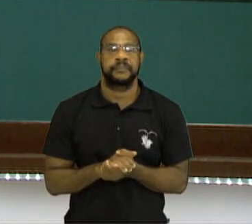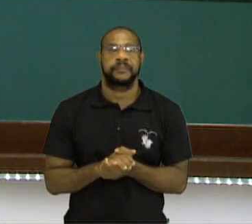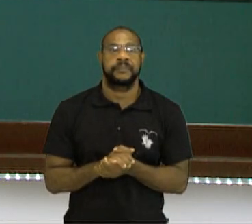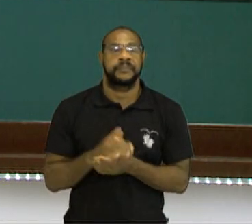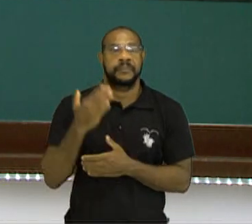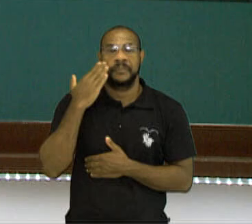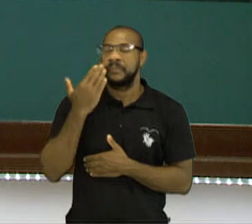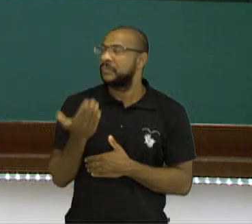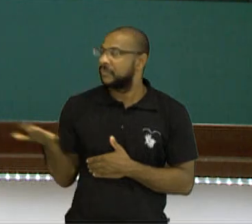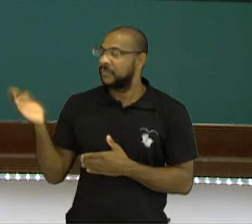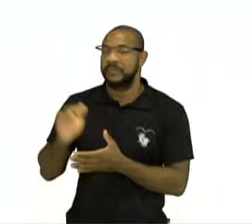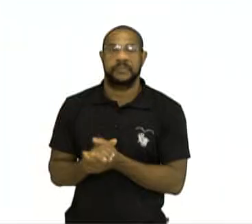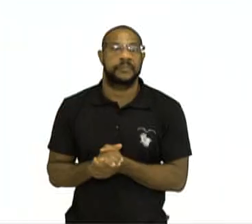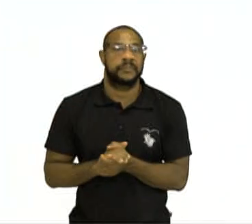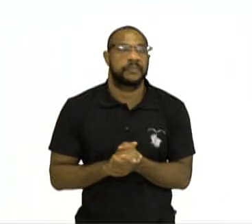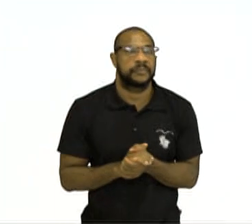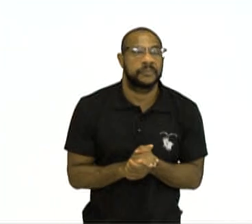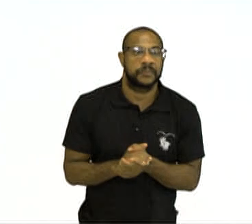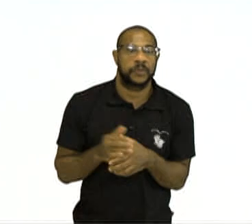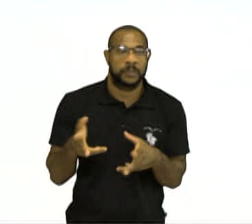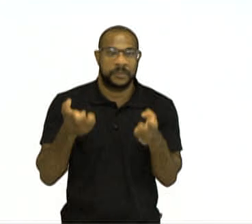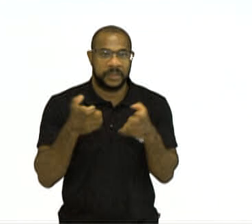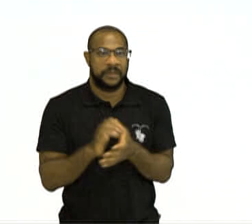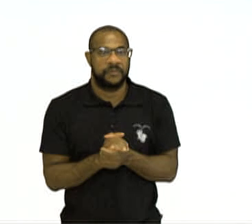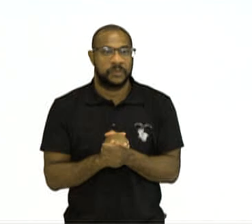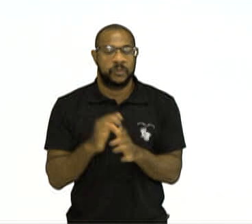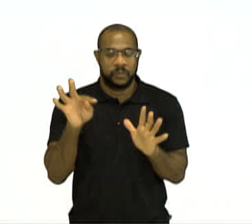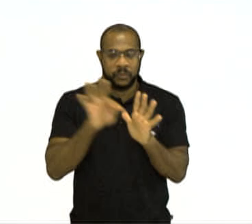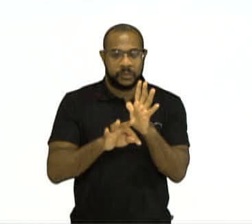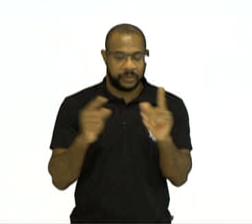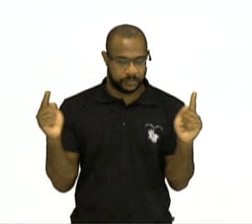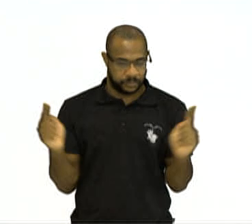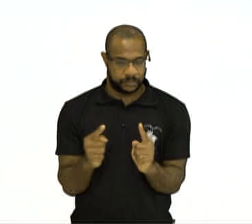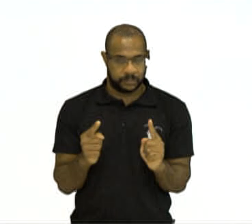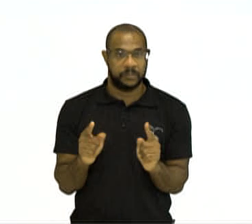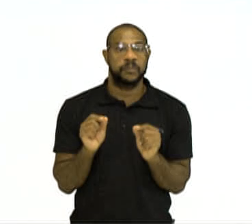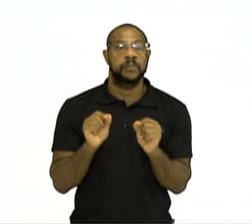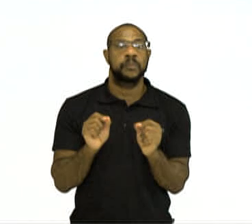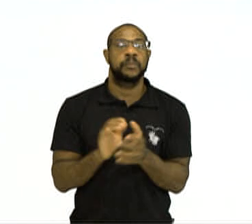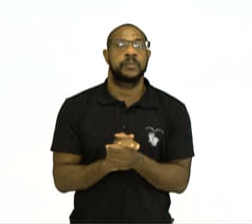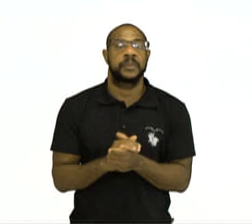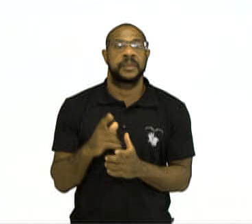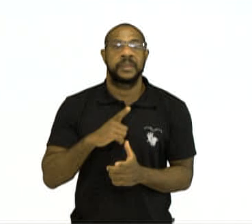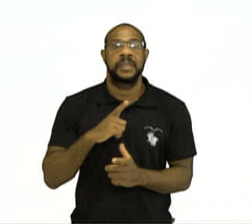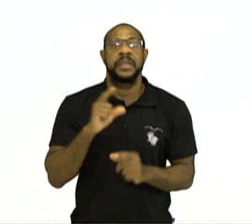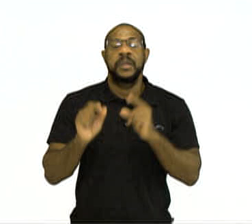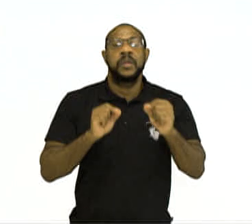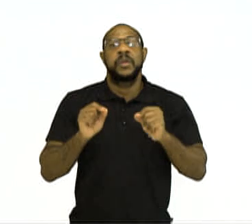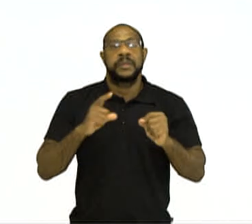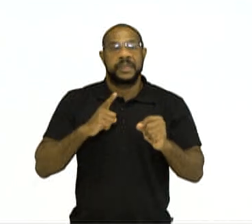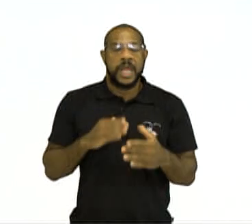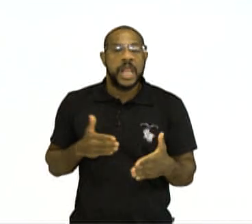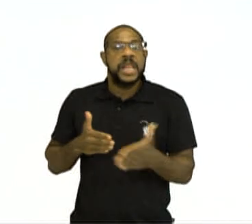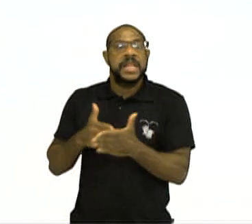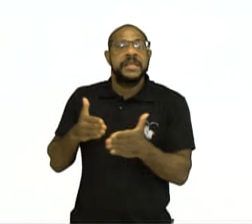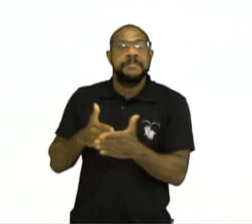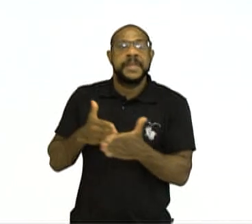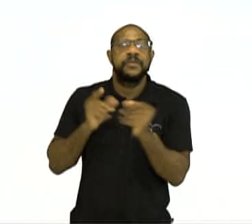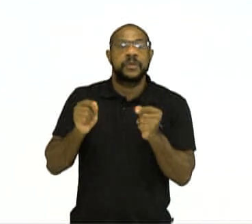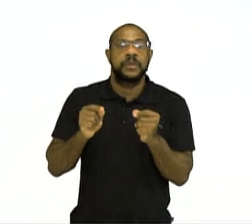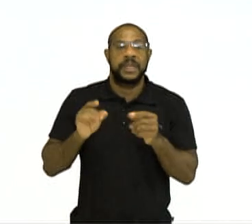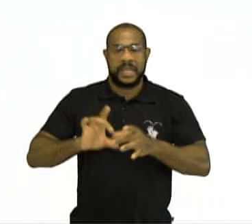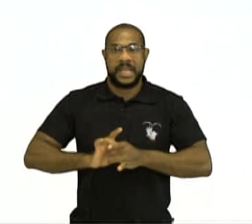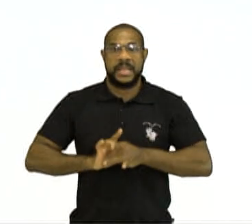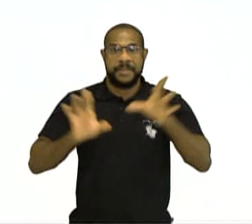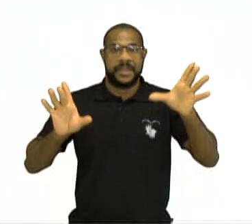Observe nesta sugestão de parágrafos que, para a defesa da opinião de que há determinada limitação no que se entende